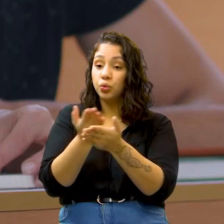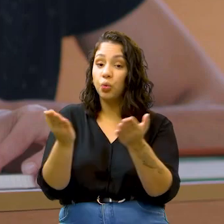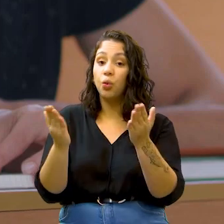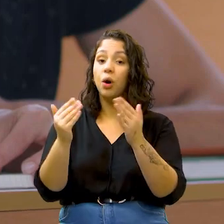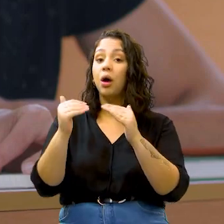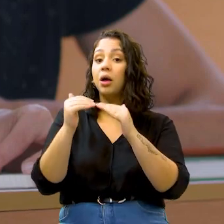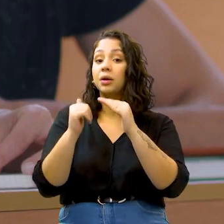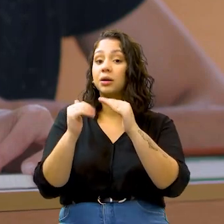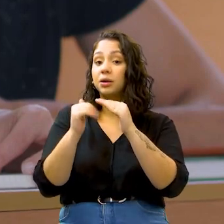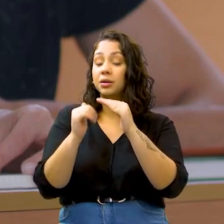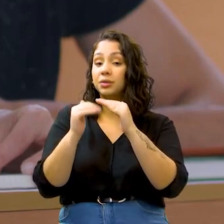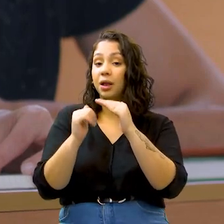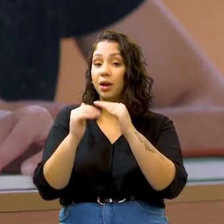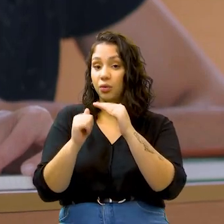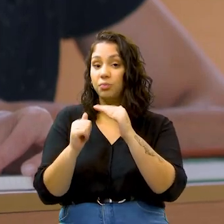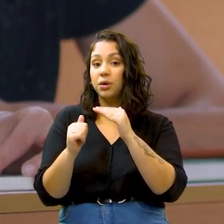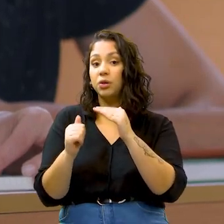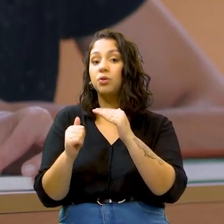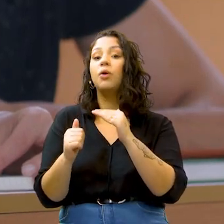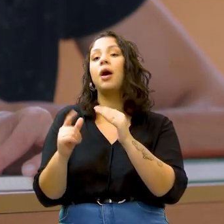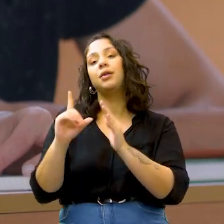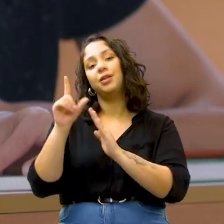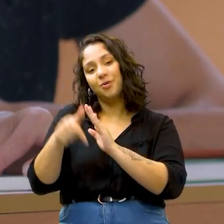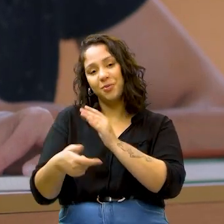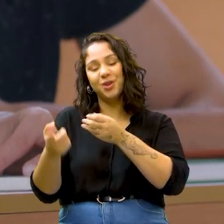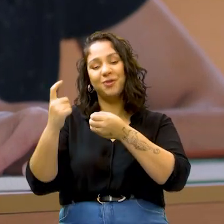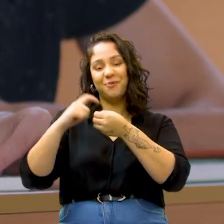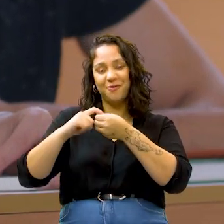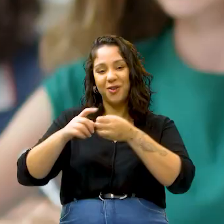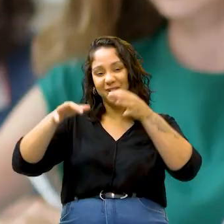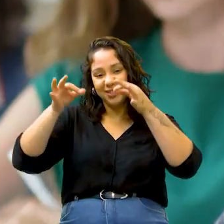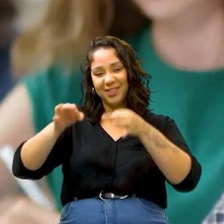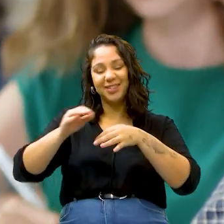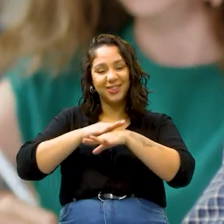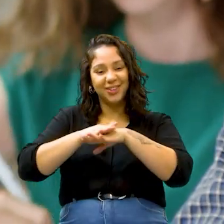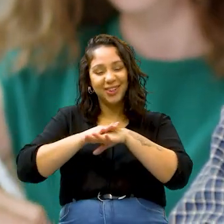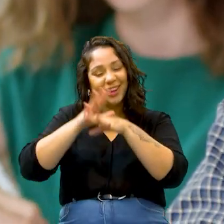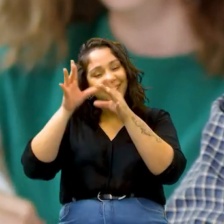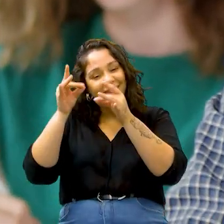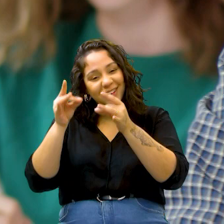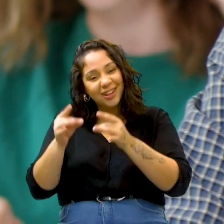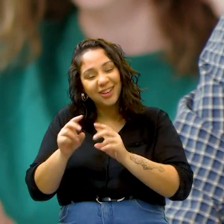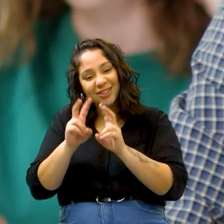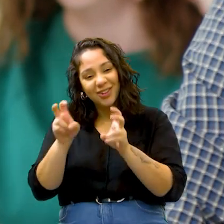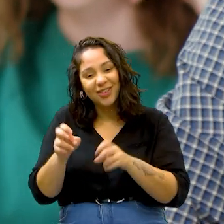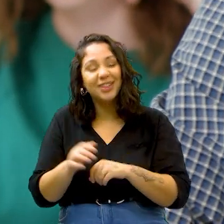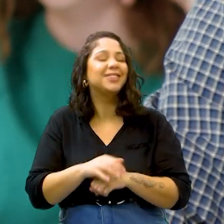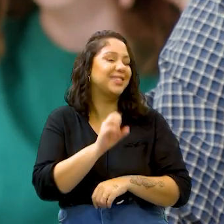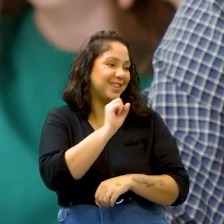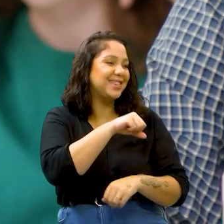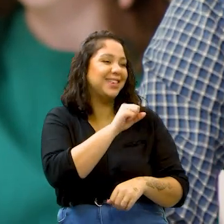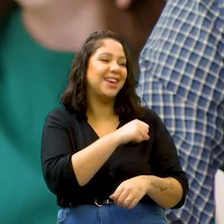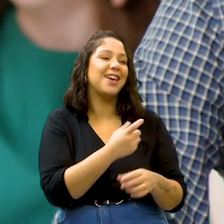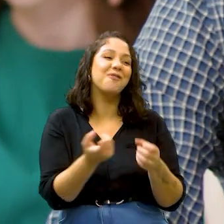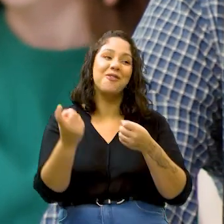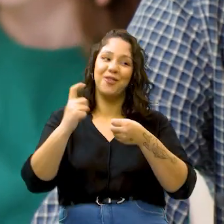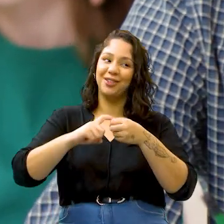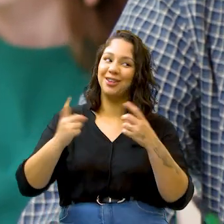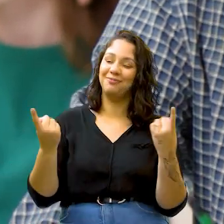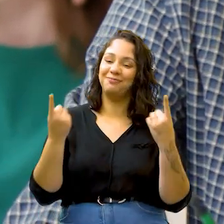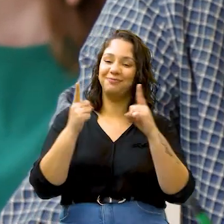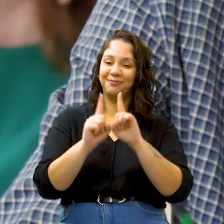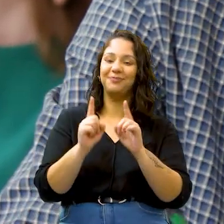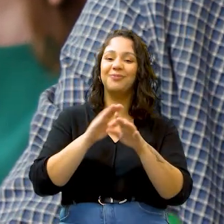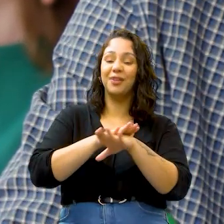que têm renda até o e-mail salário mínimo na época Provavelmente você voltará em nosso conversaremos detalhando os